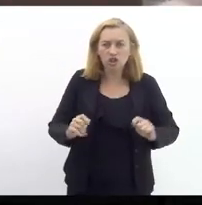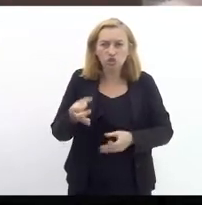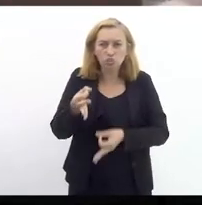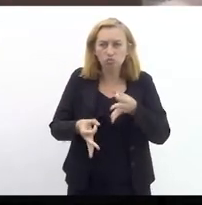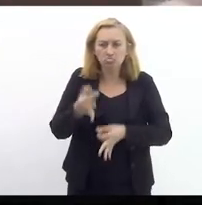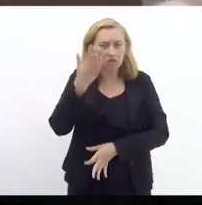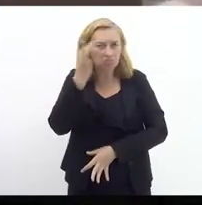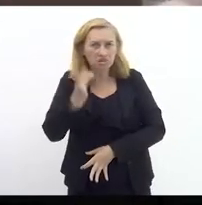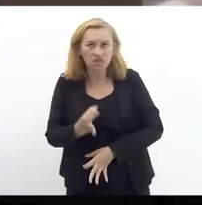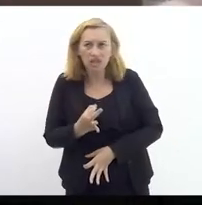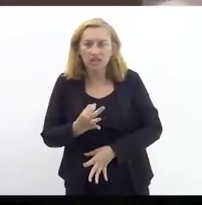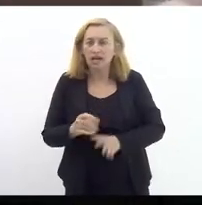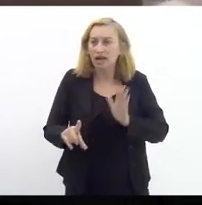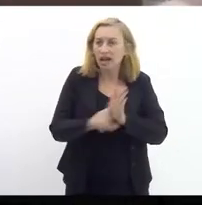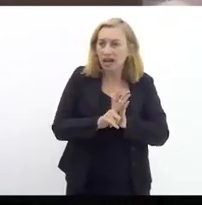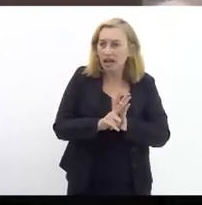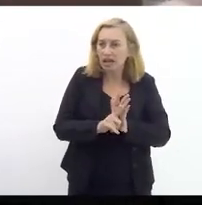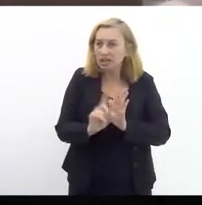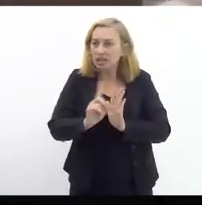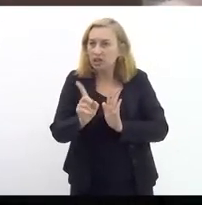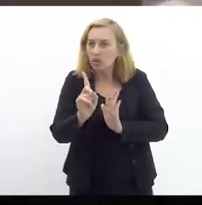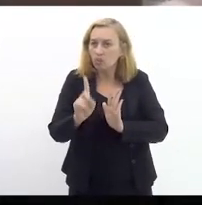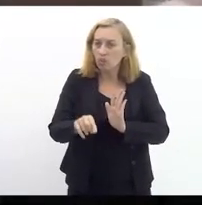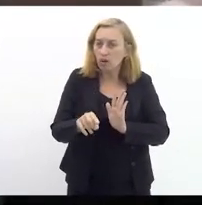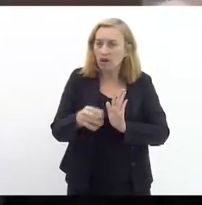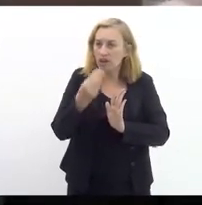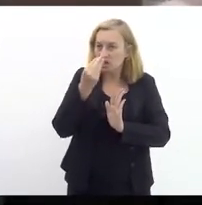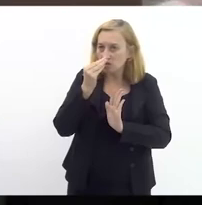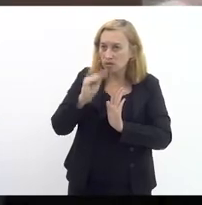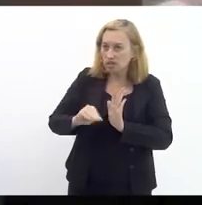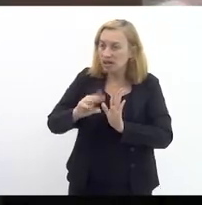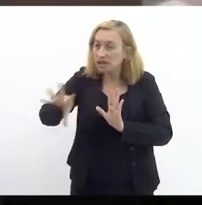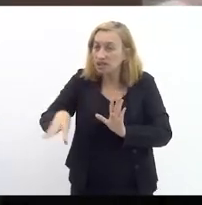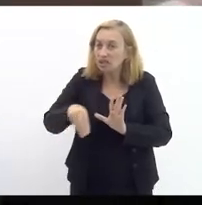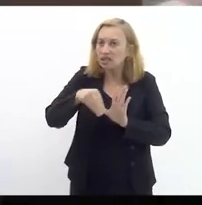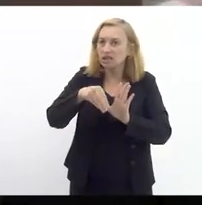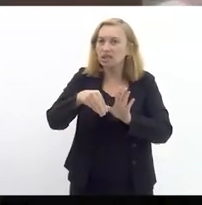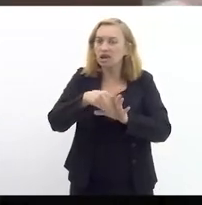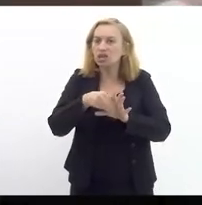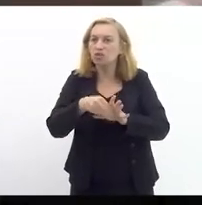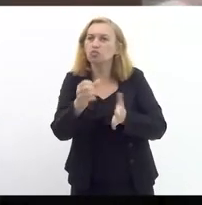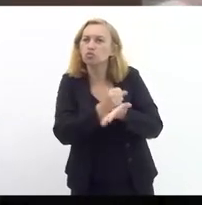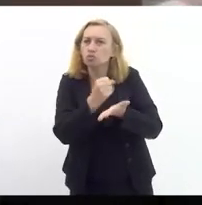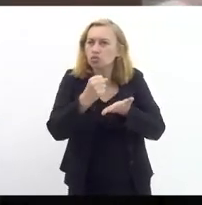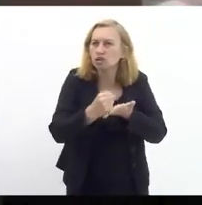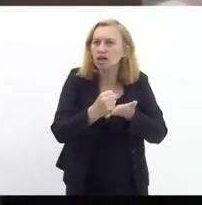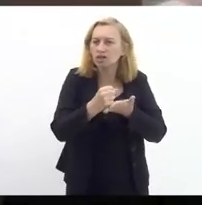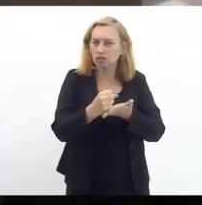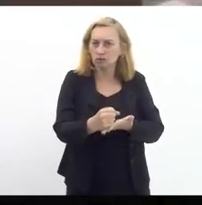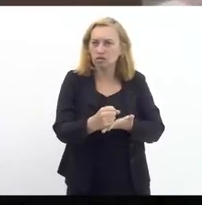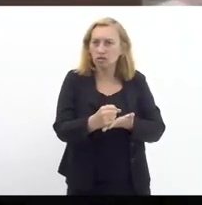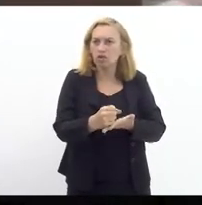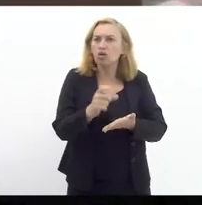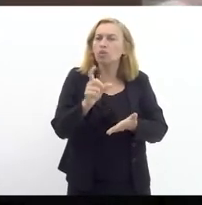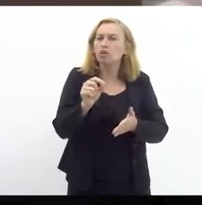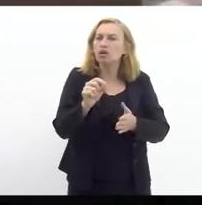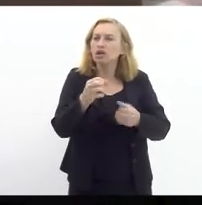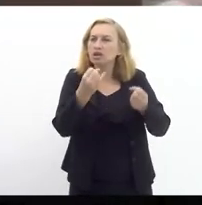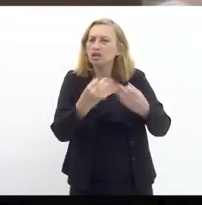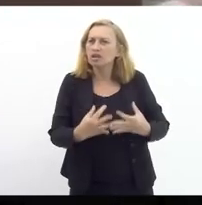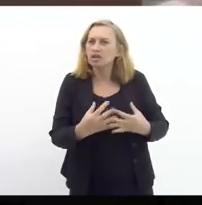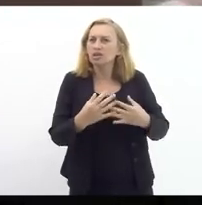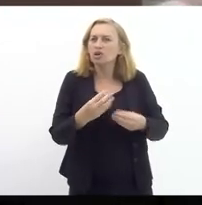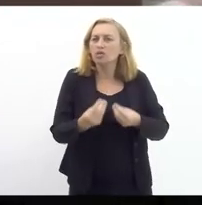sabe, né, que as leis elas não são desconsideradas dentro dos contratos de concessão, o que define a forma